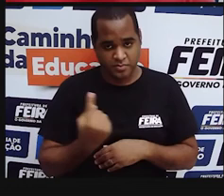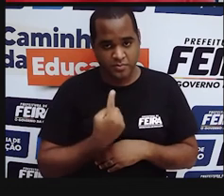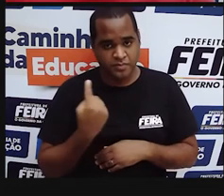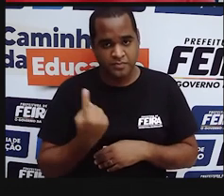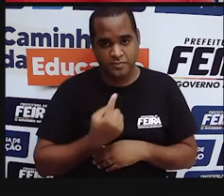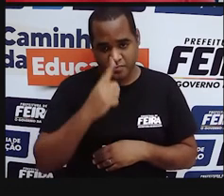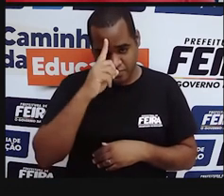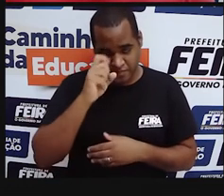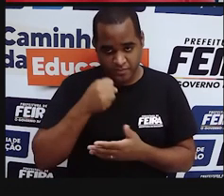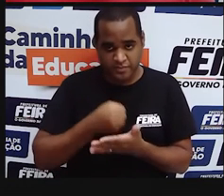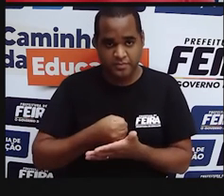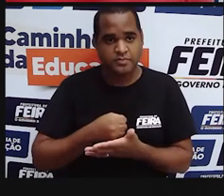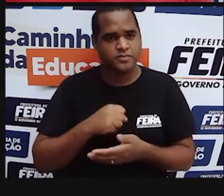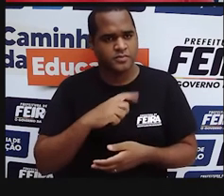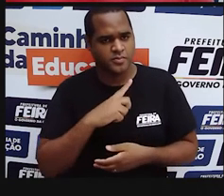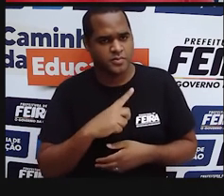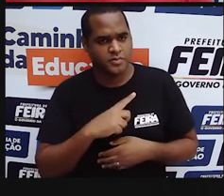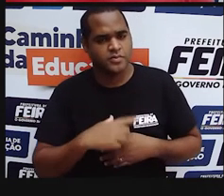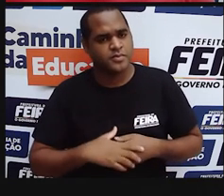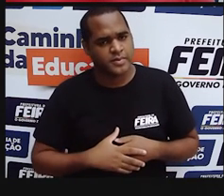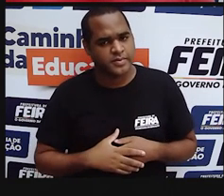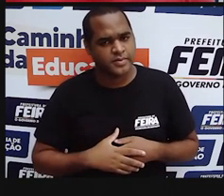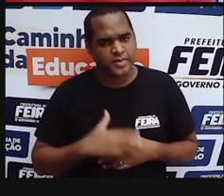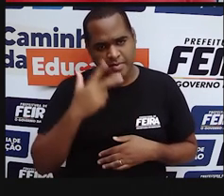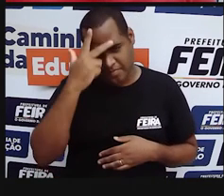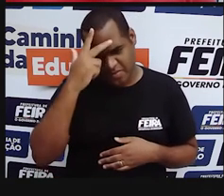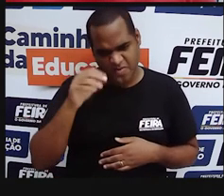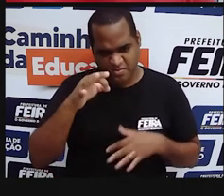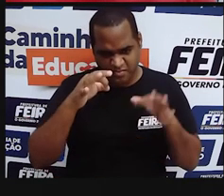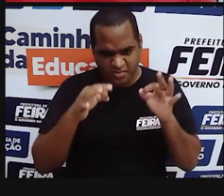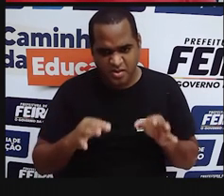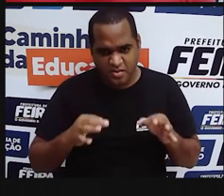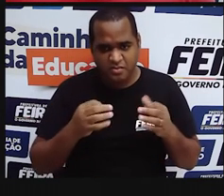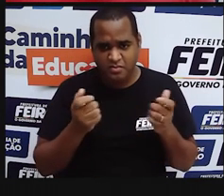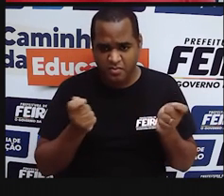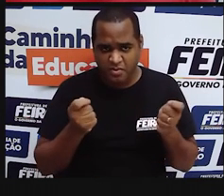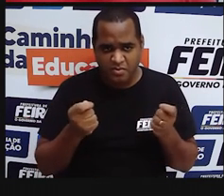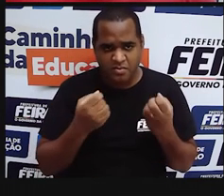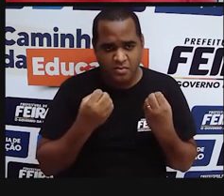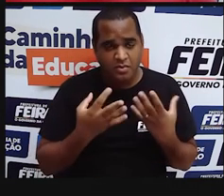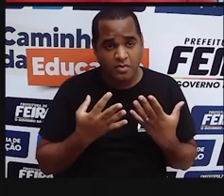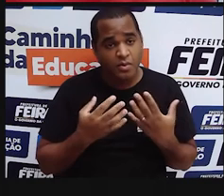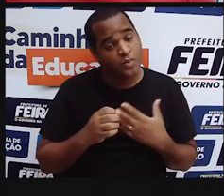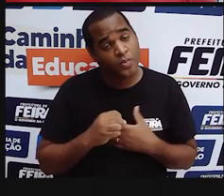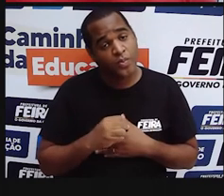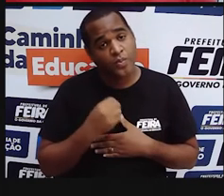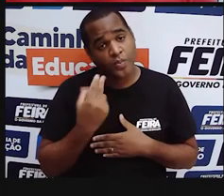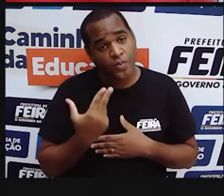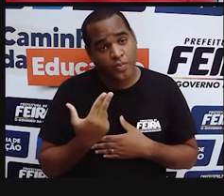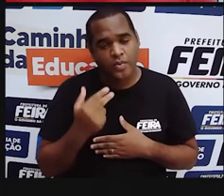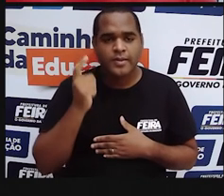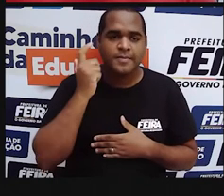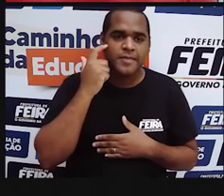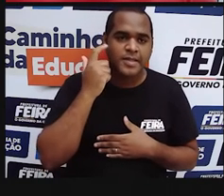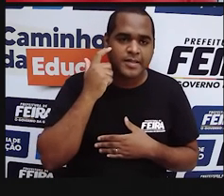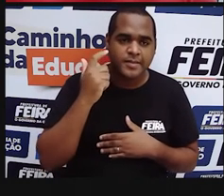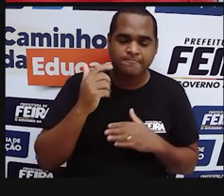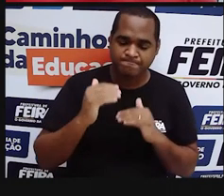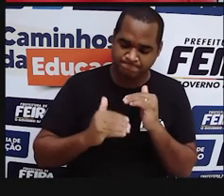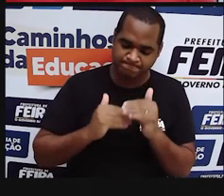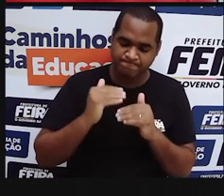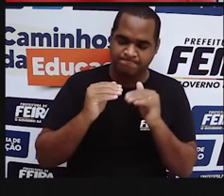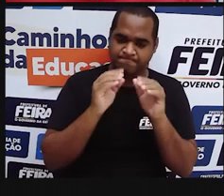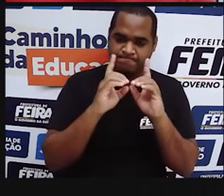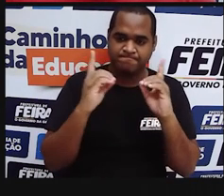tudo sozinho e fazer tudo conforme ele bem entendesse? Seria esse o melhor caminho? Ou o melhor caminho